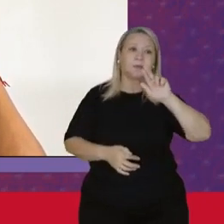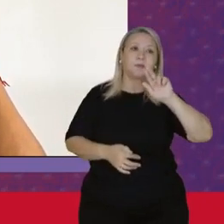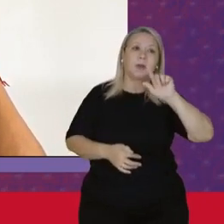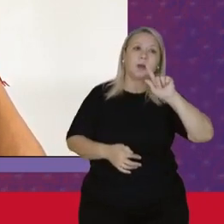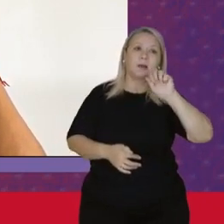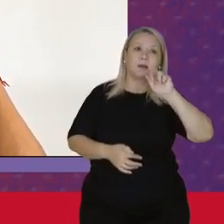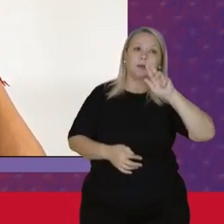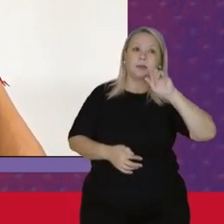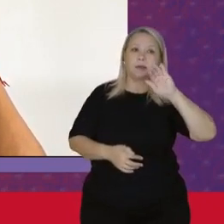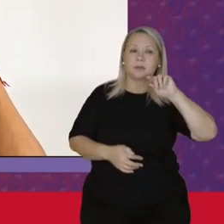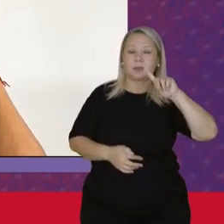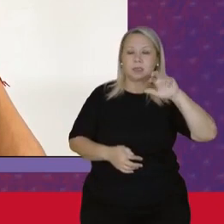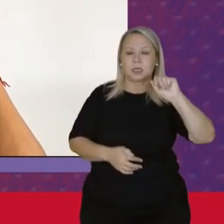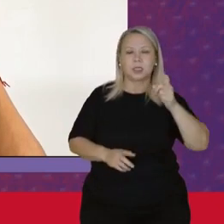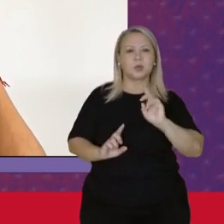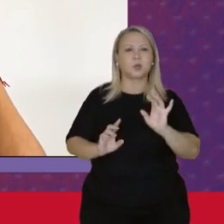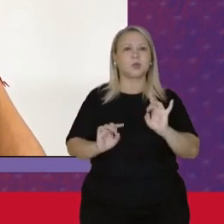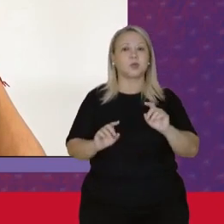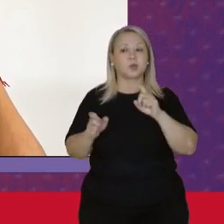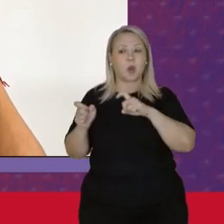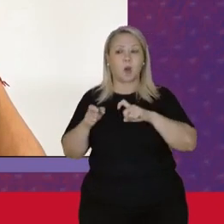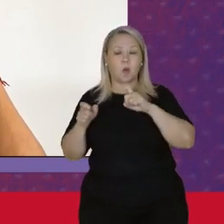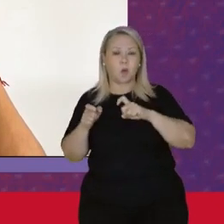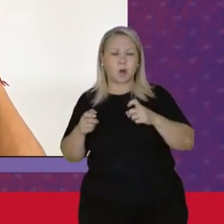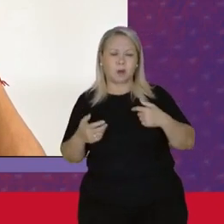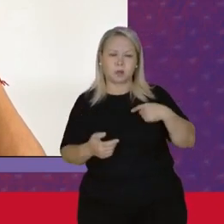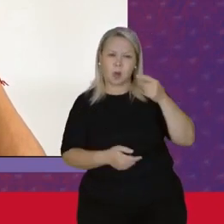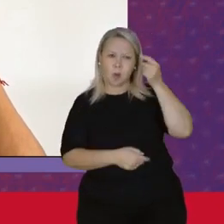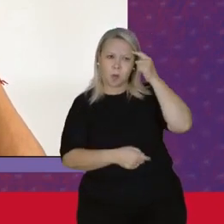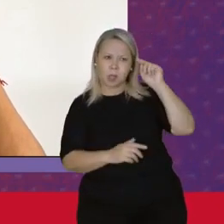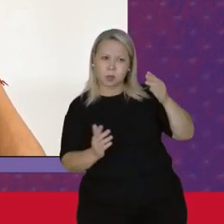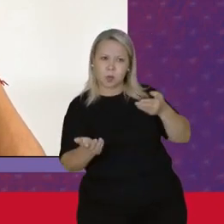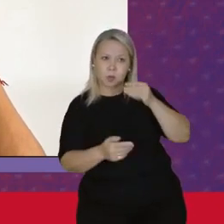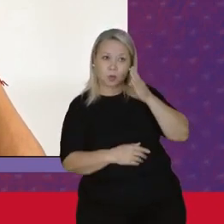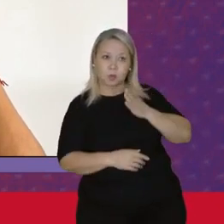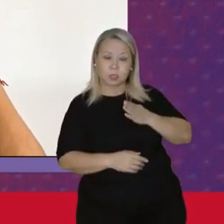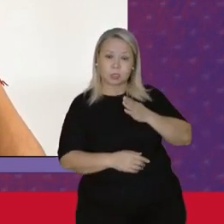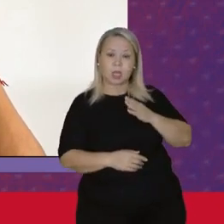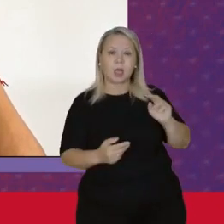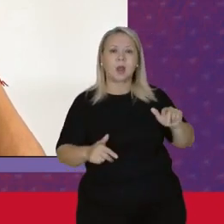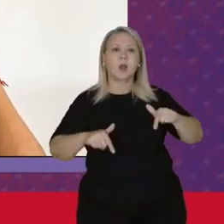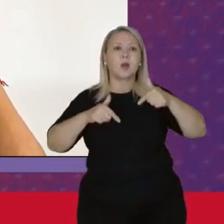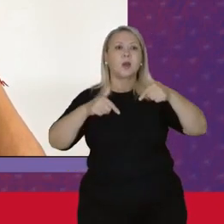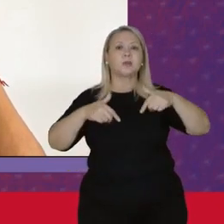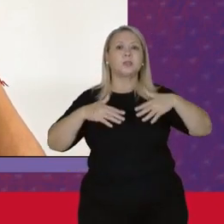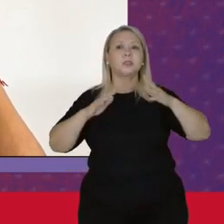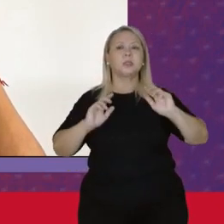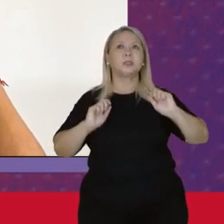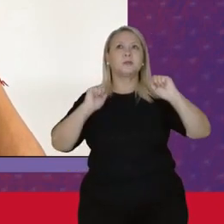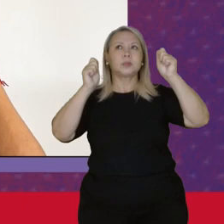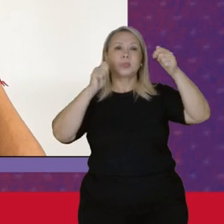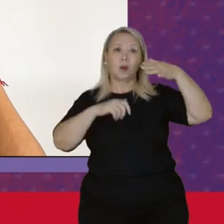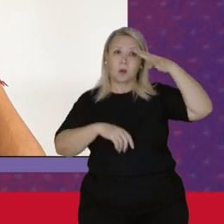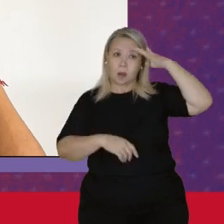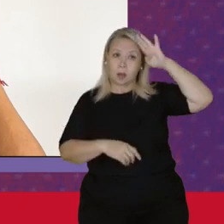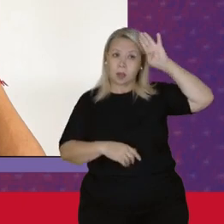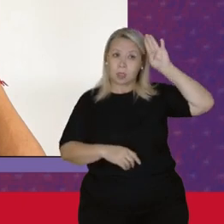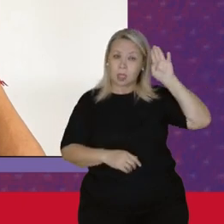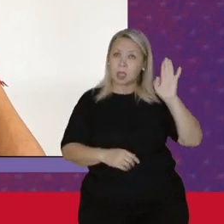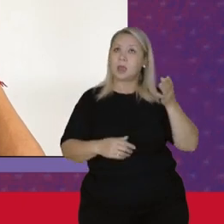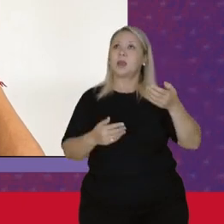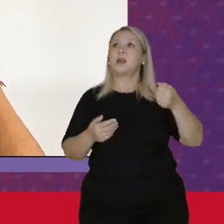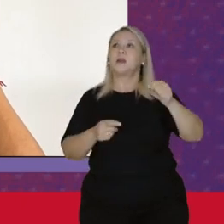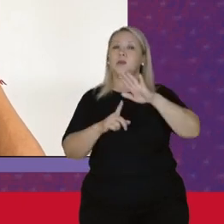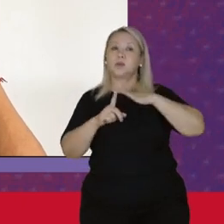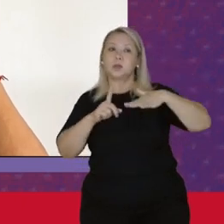uma referência para o rural, mas a minha impressão hoje no Brasil é que a vanguarda da produção acadêmica, da produção social,